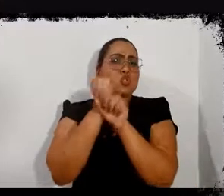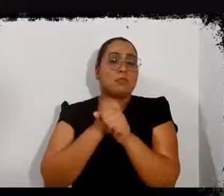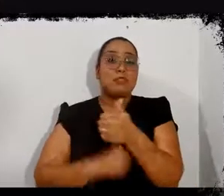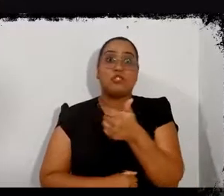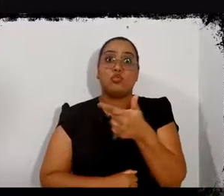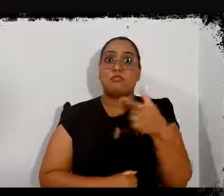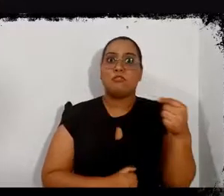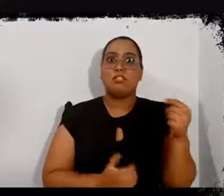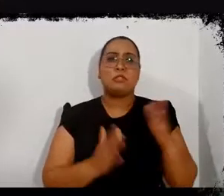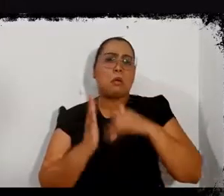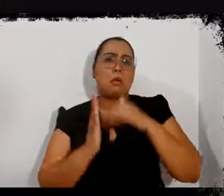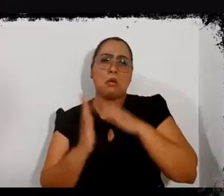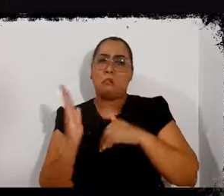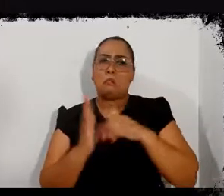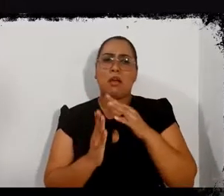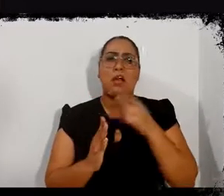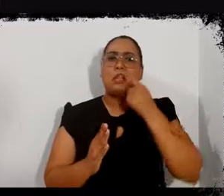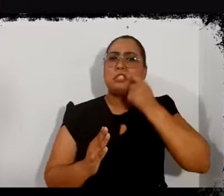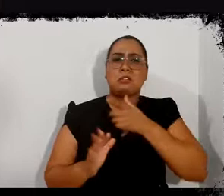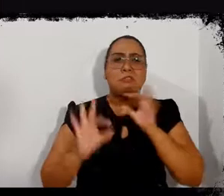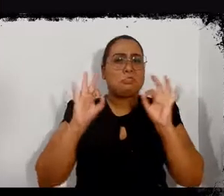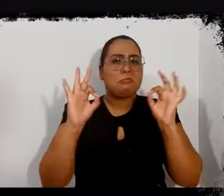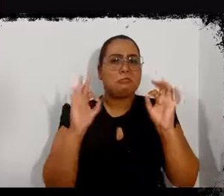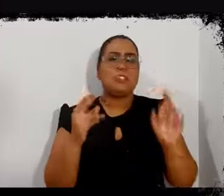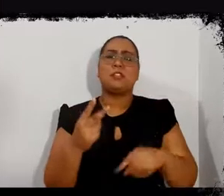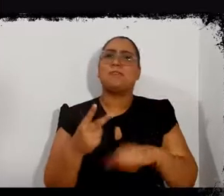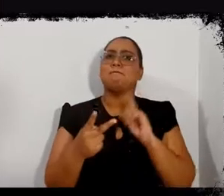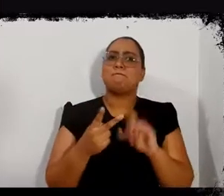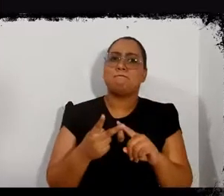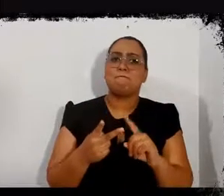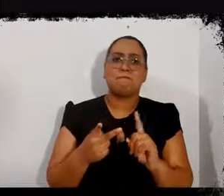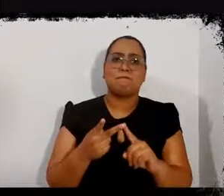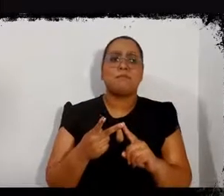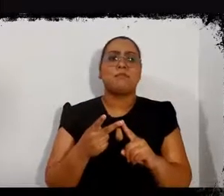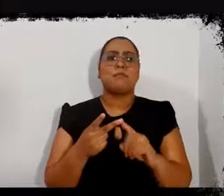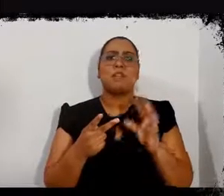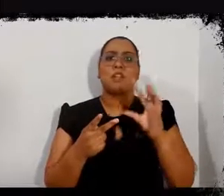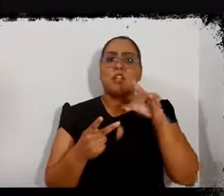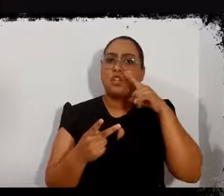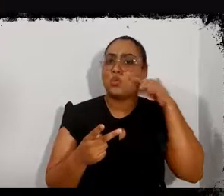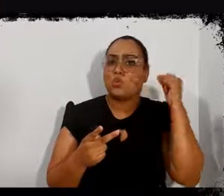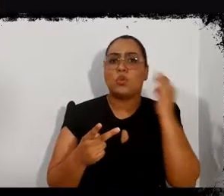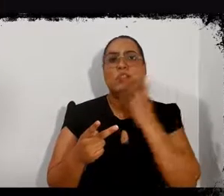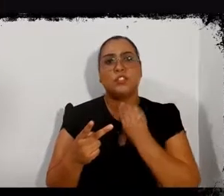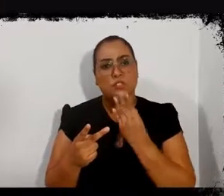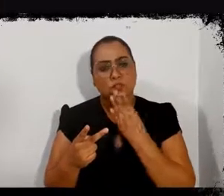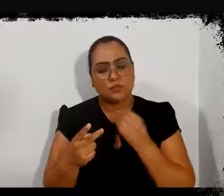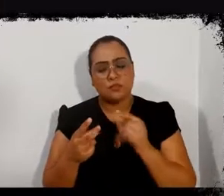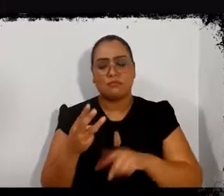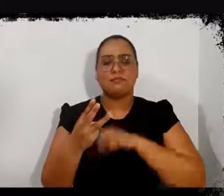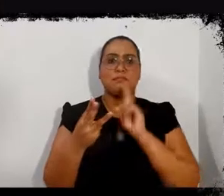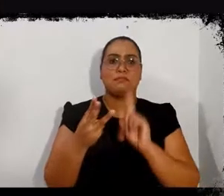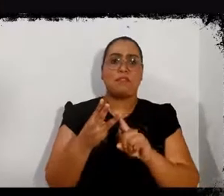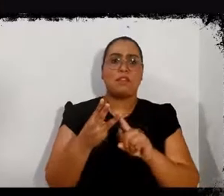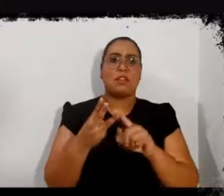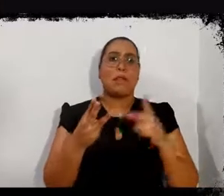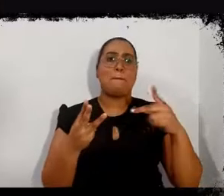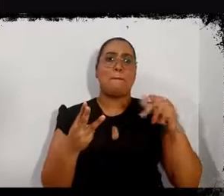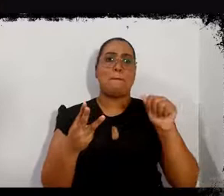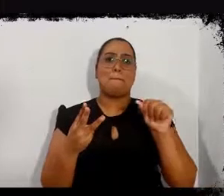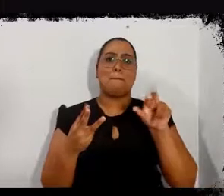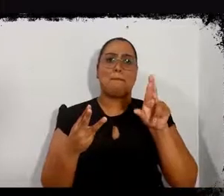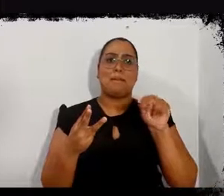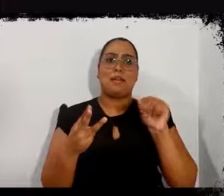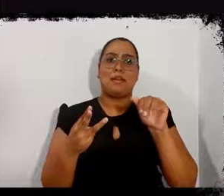Falar um pouquinho dele, é um pintor, desenhista, ilustrador parisiense do século XIX. Ele